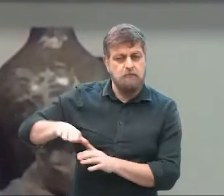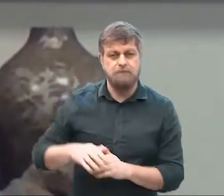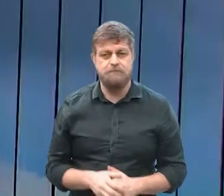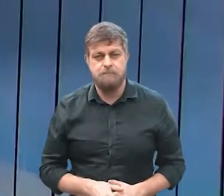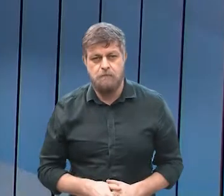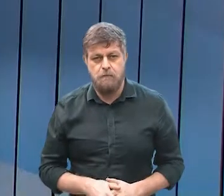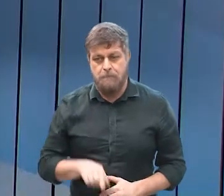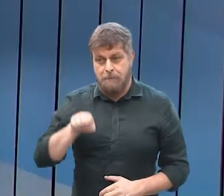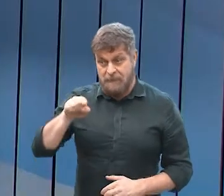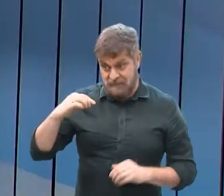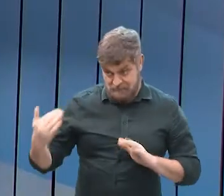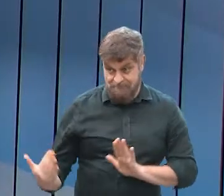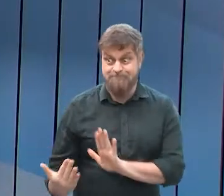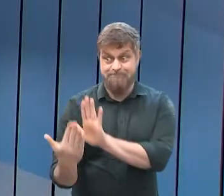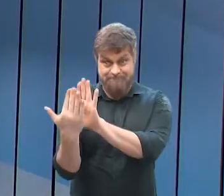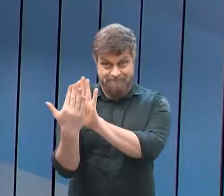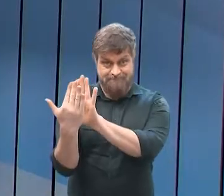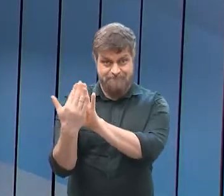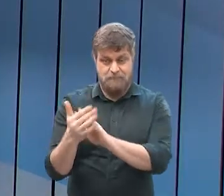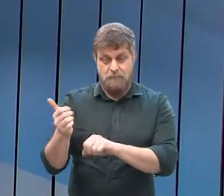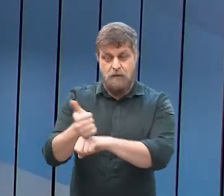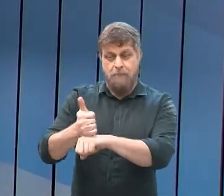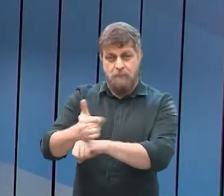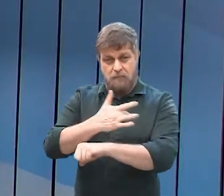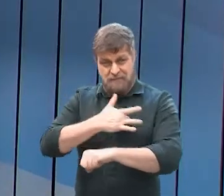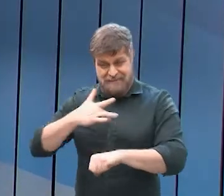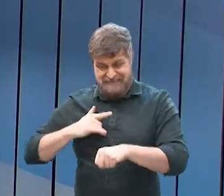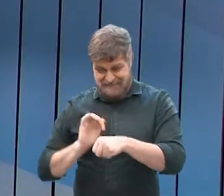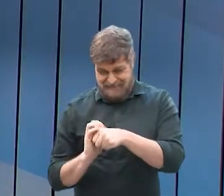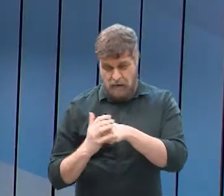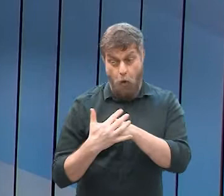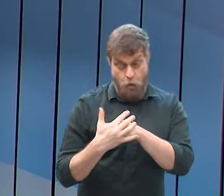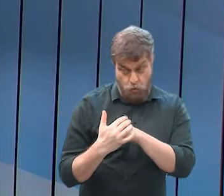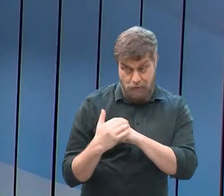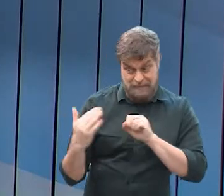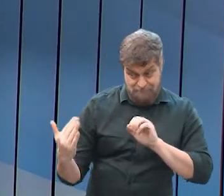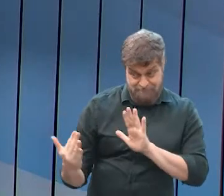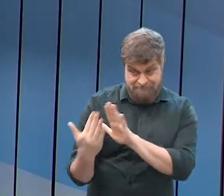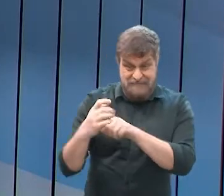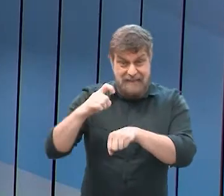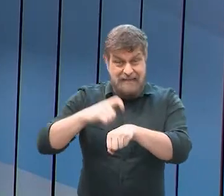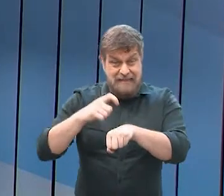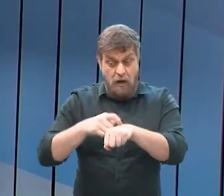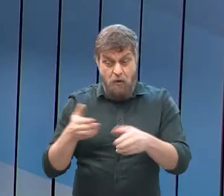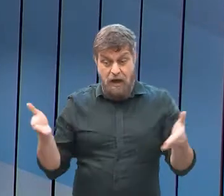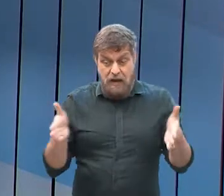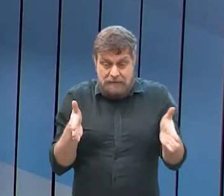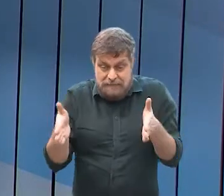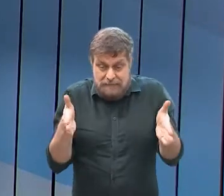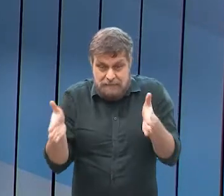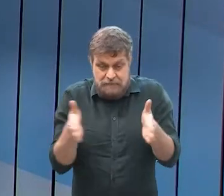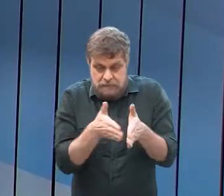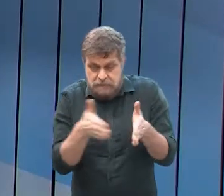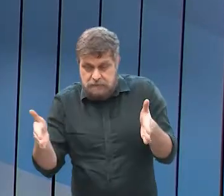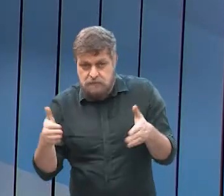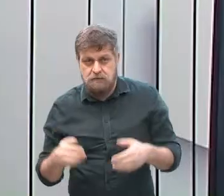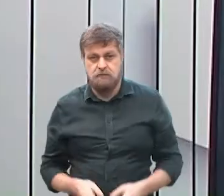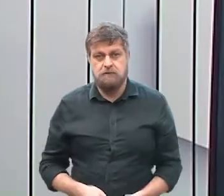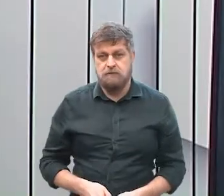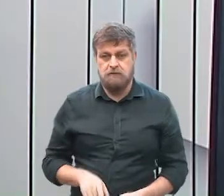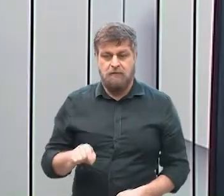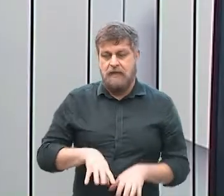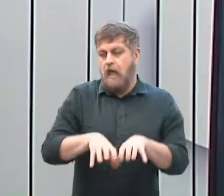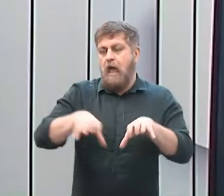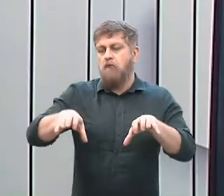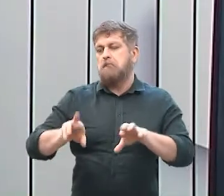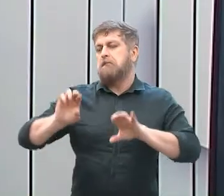Eles são a linha de frente, né, vereador? Estes profissionais, e principalmente nesta época de pandemia, acho que não é questão de